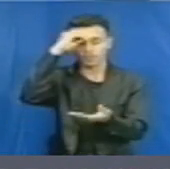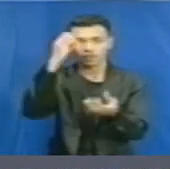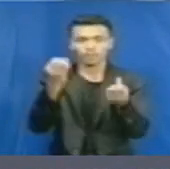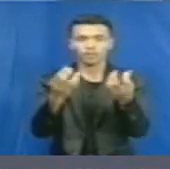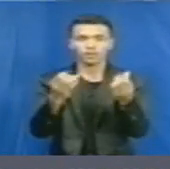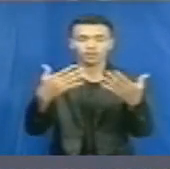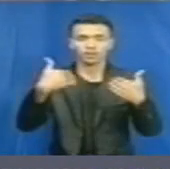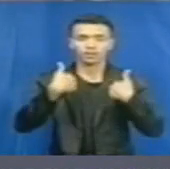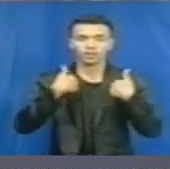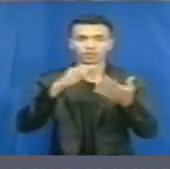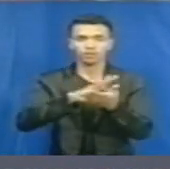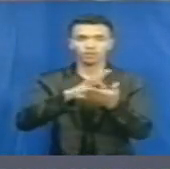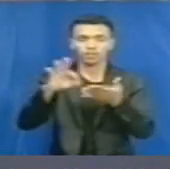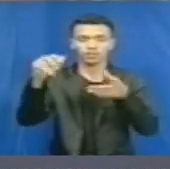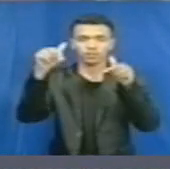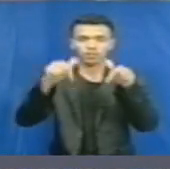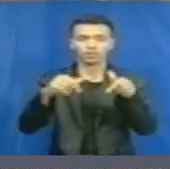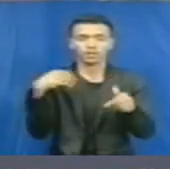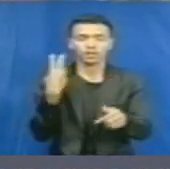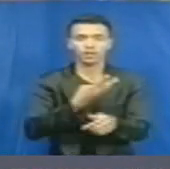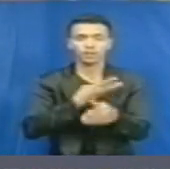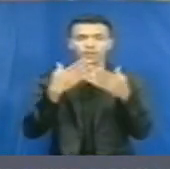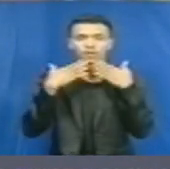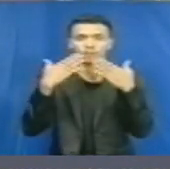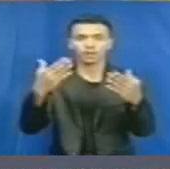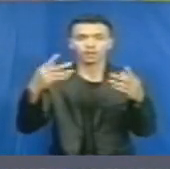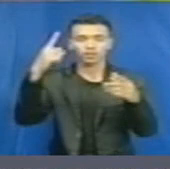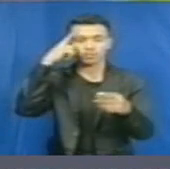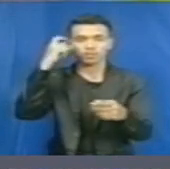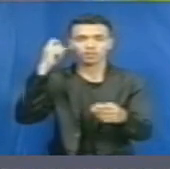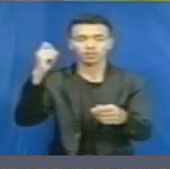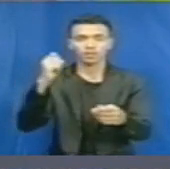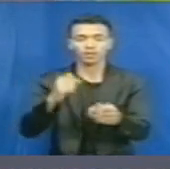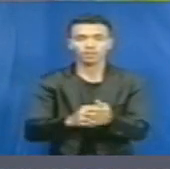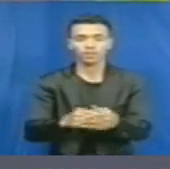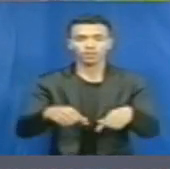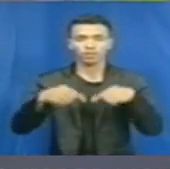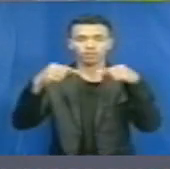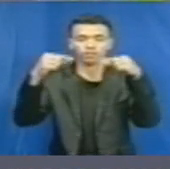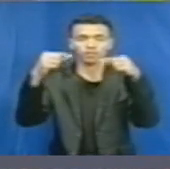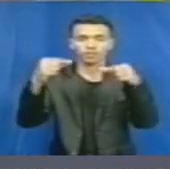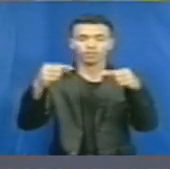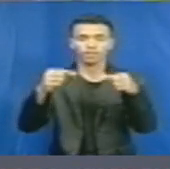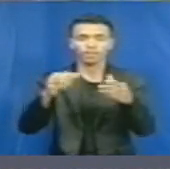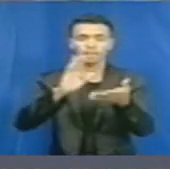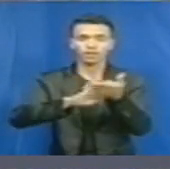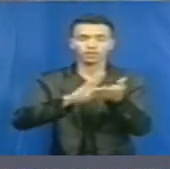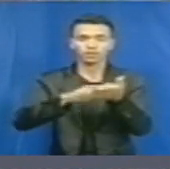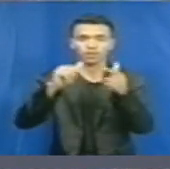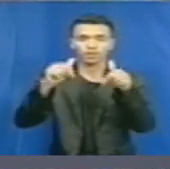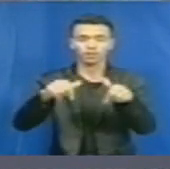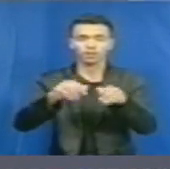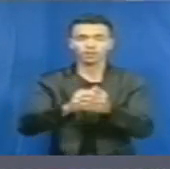formação refere. Eu me agradeço também a Escola de Né Vermelho Tinha Atauru. A Escola de Né, logo